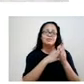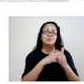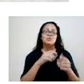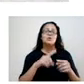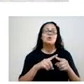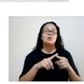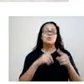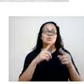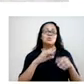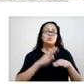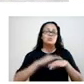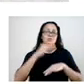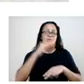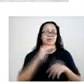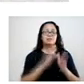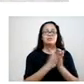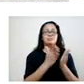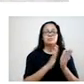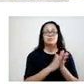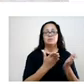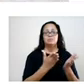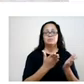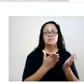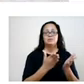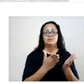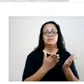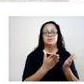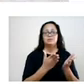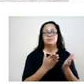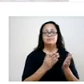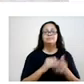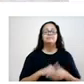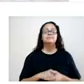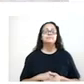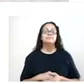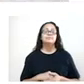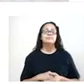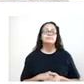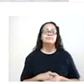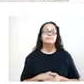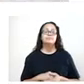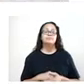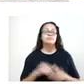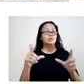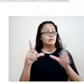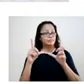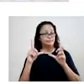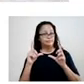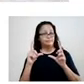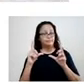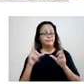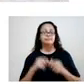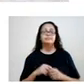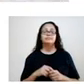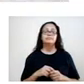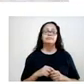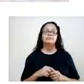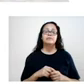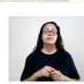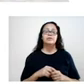pobres. Pessoal, segundo o historiador George Deby, acompanhem comigo no slide, é no